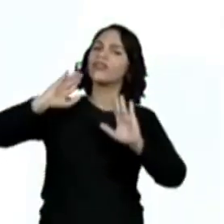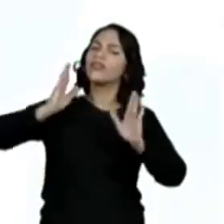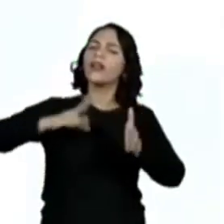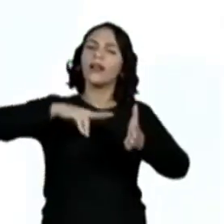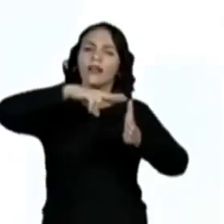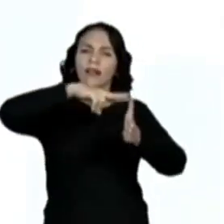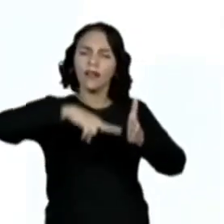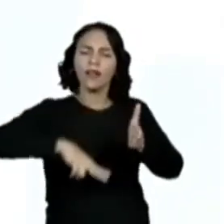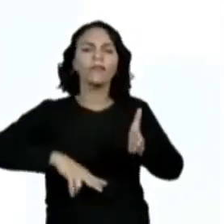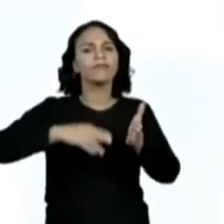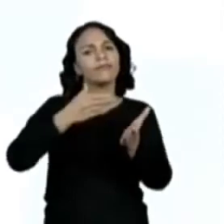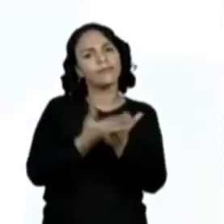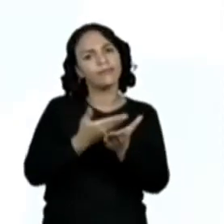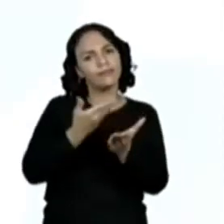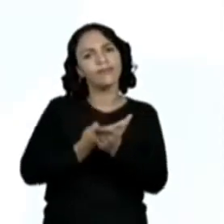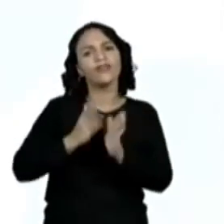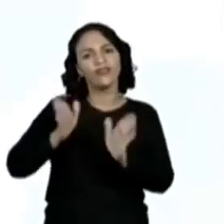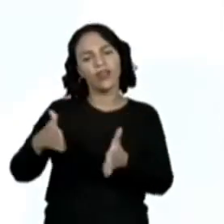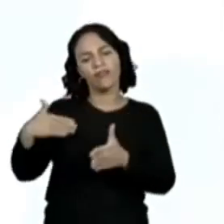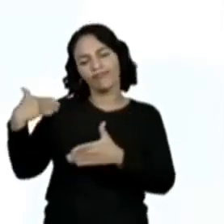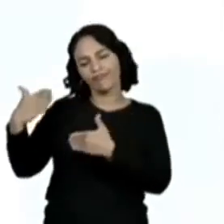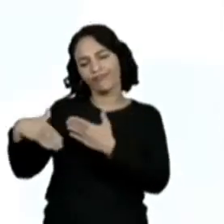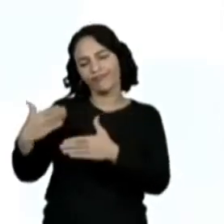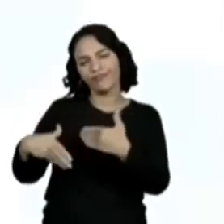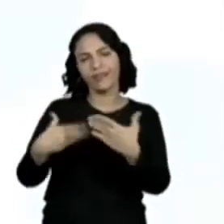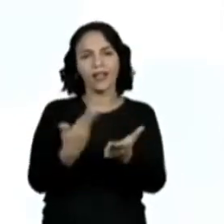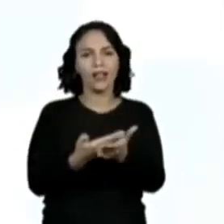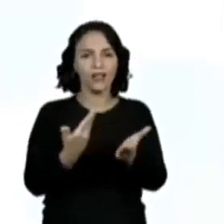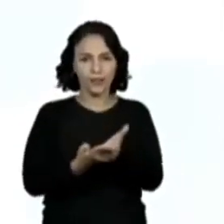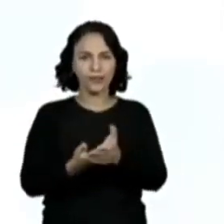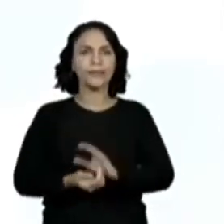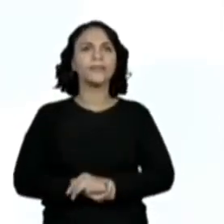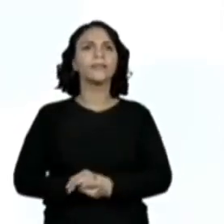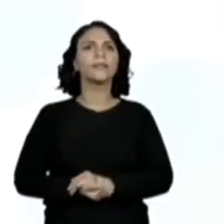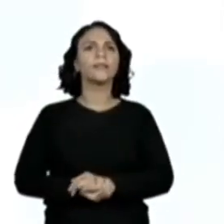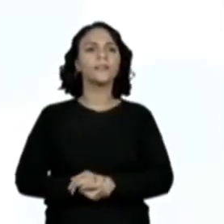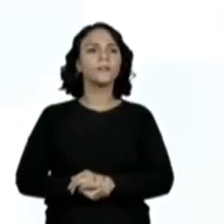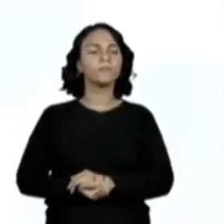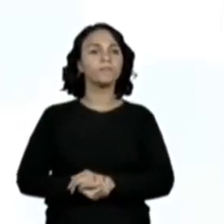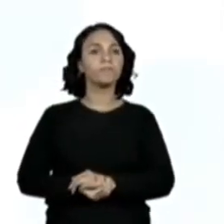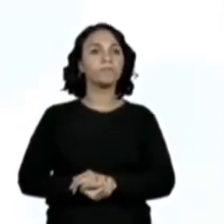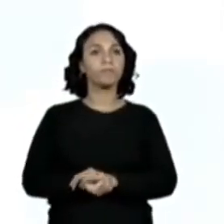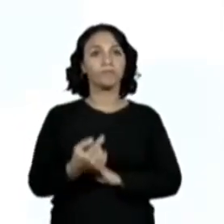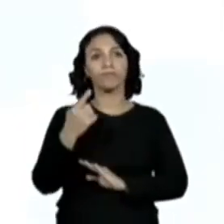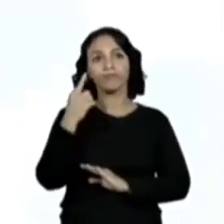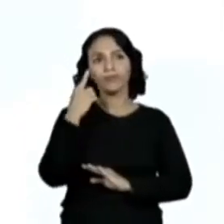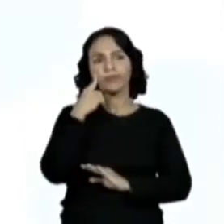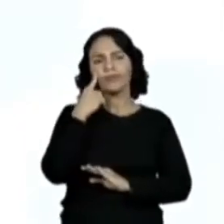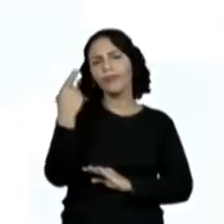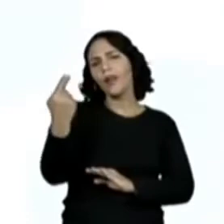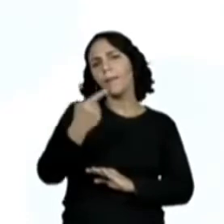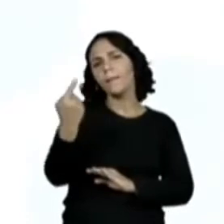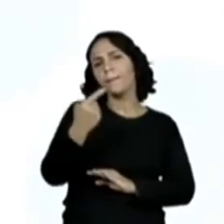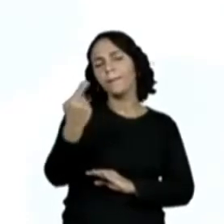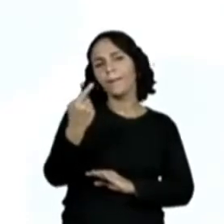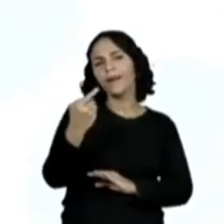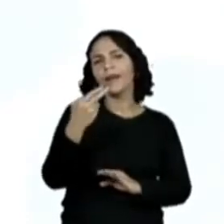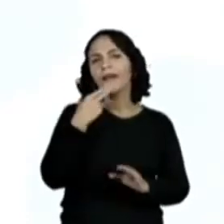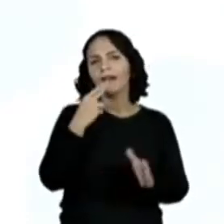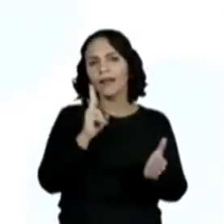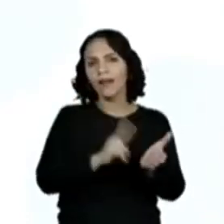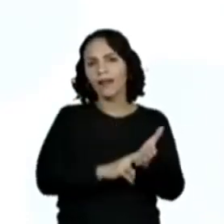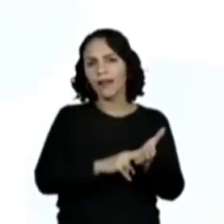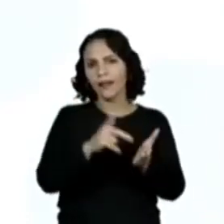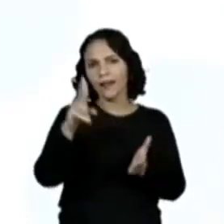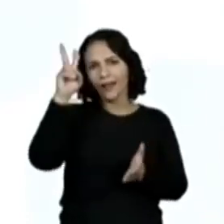e estudamos no decorrer das aulas até hoje. A primeira carta, vocês lembram